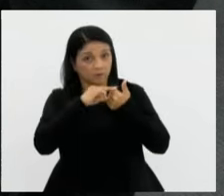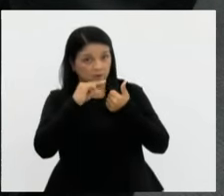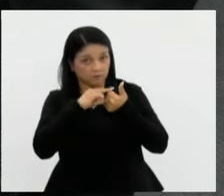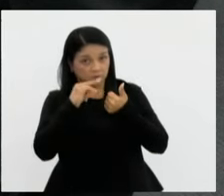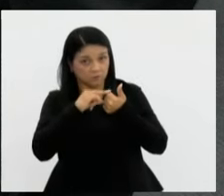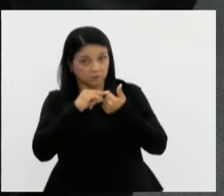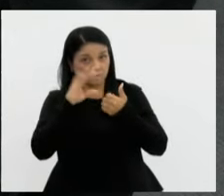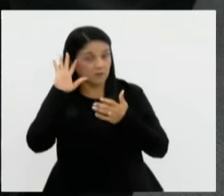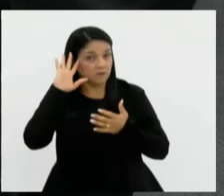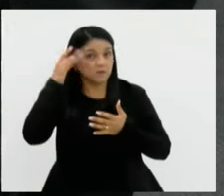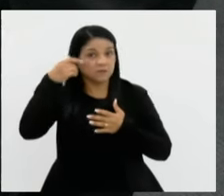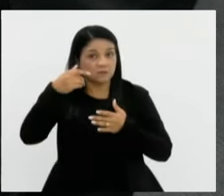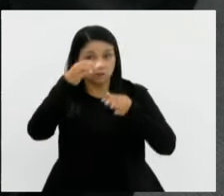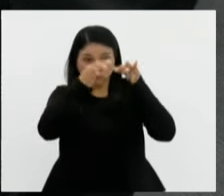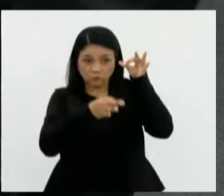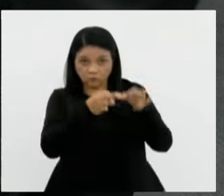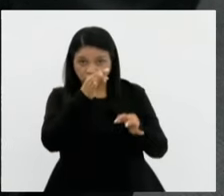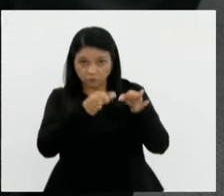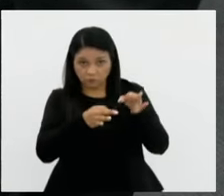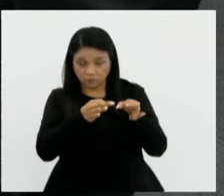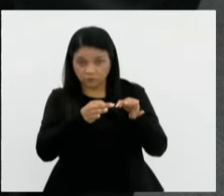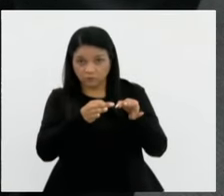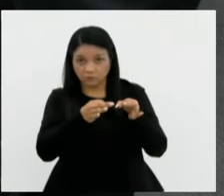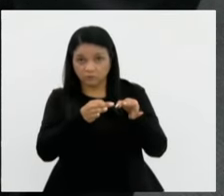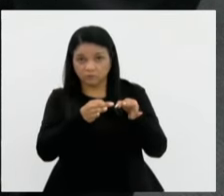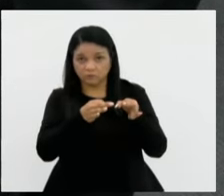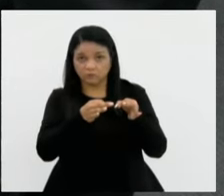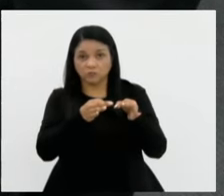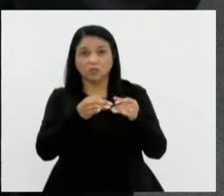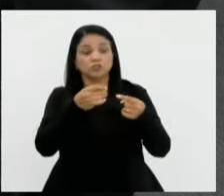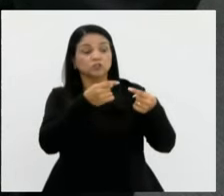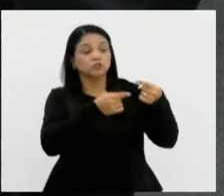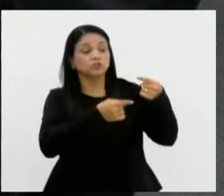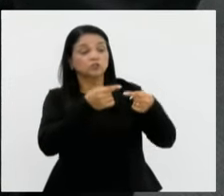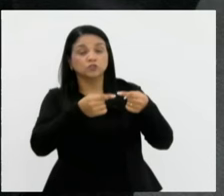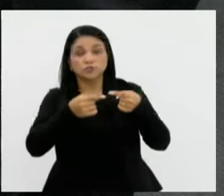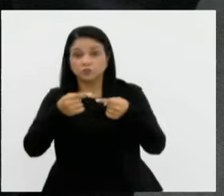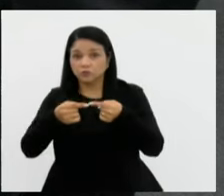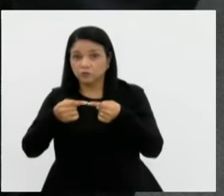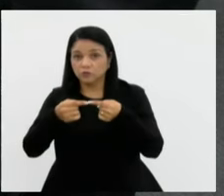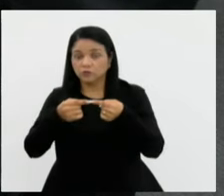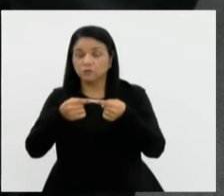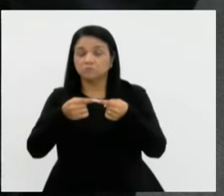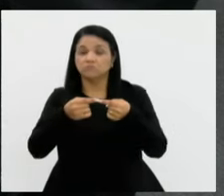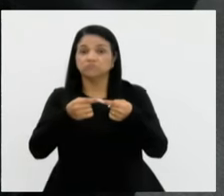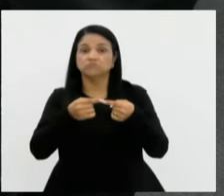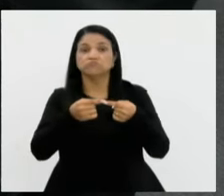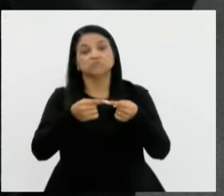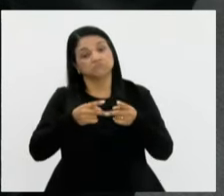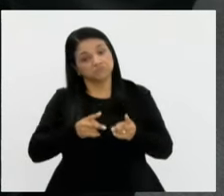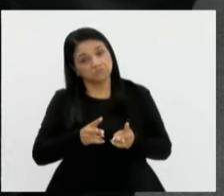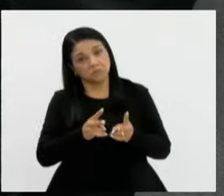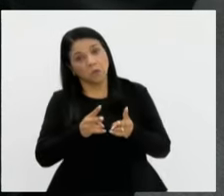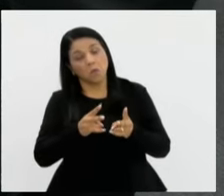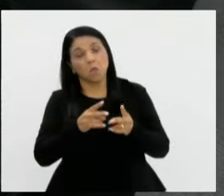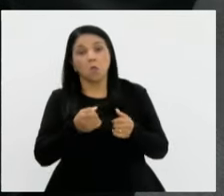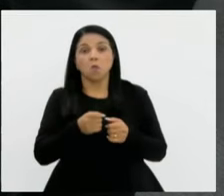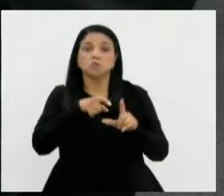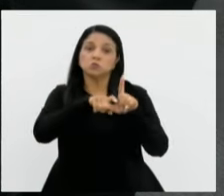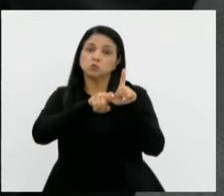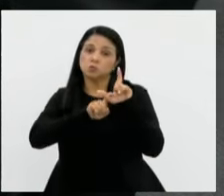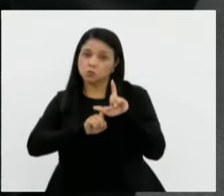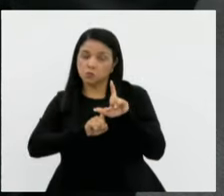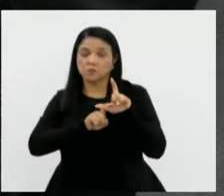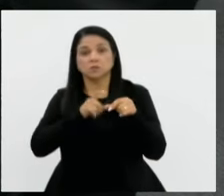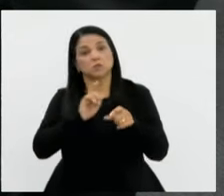a decisão do judicial que está sendo discutida nesse momento, ela deve ser preservada ou não, aplicada ou não, suspensa ou não,